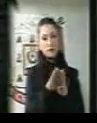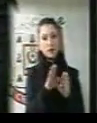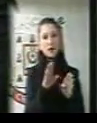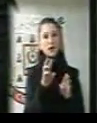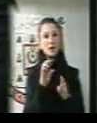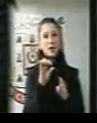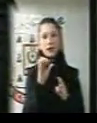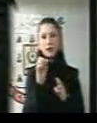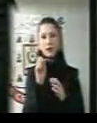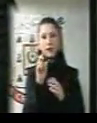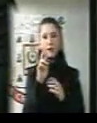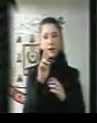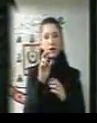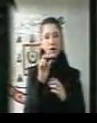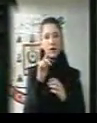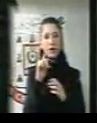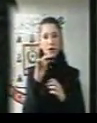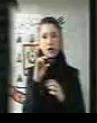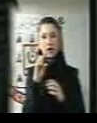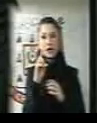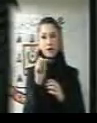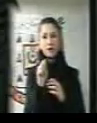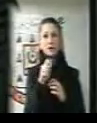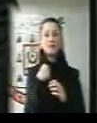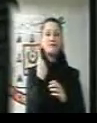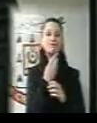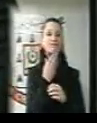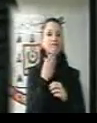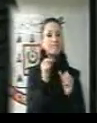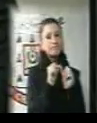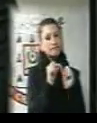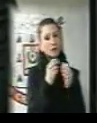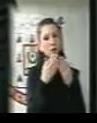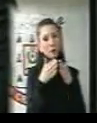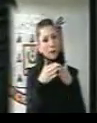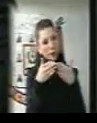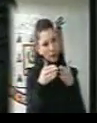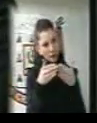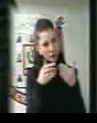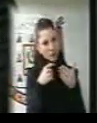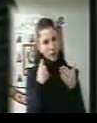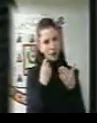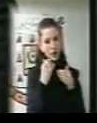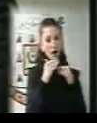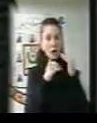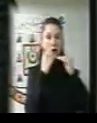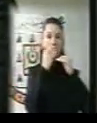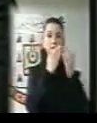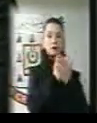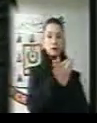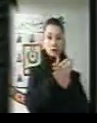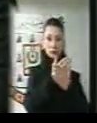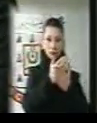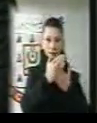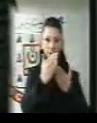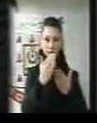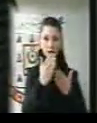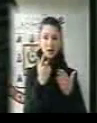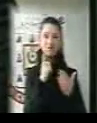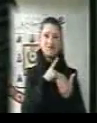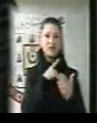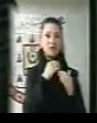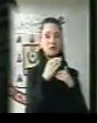Então, a comissão parabeniza e também faz um pedido que essas obras elas sejam iniciadas e que desde um